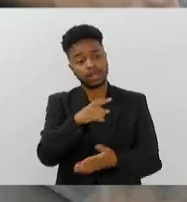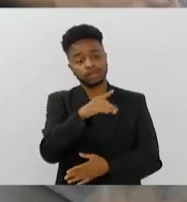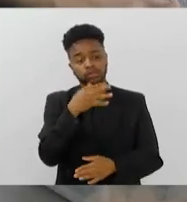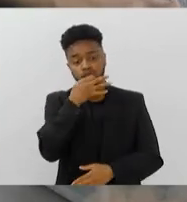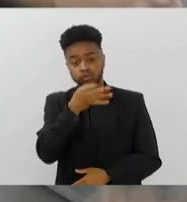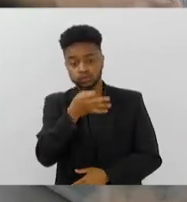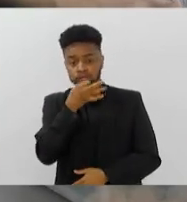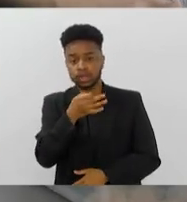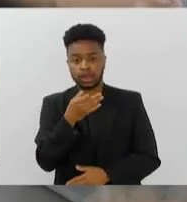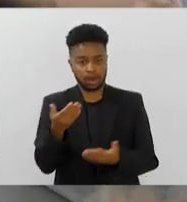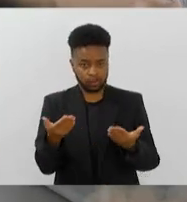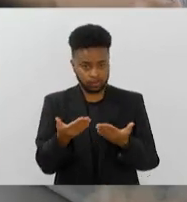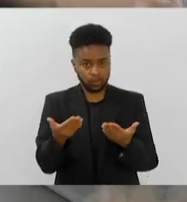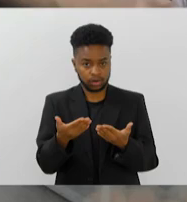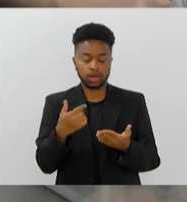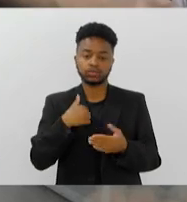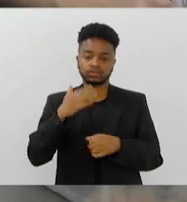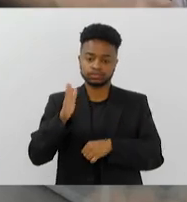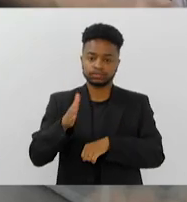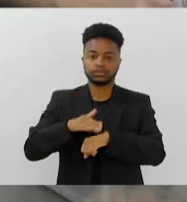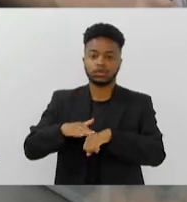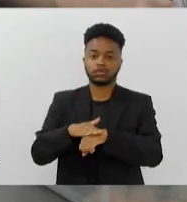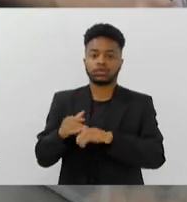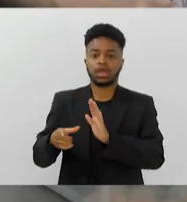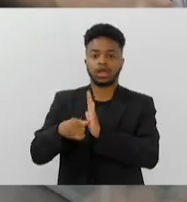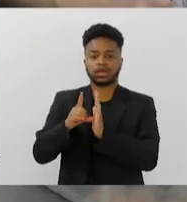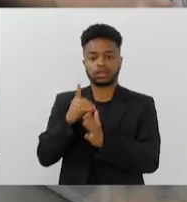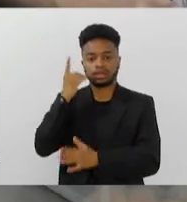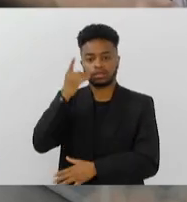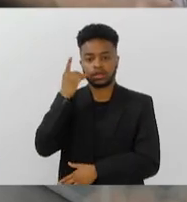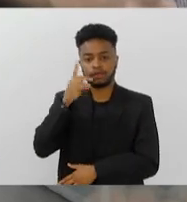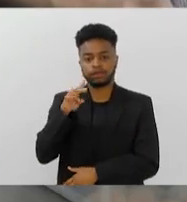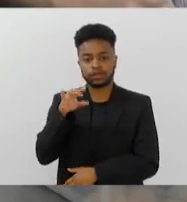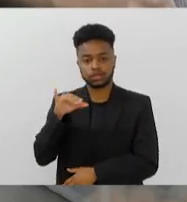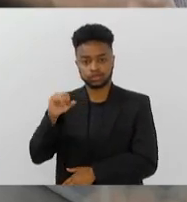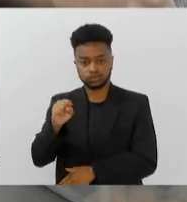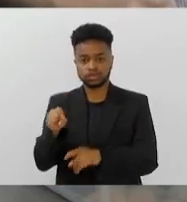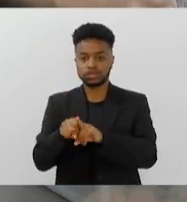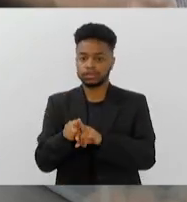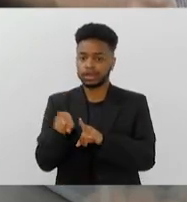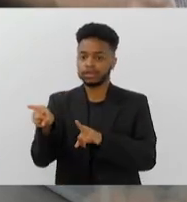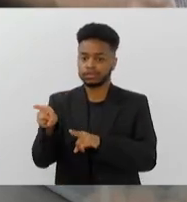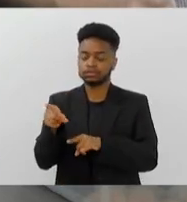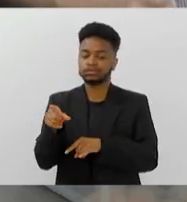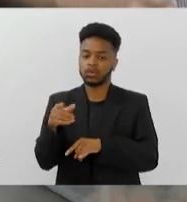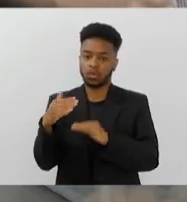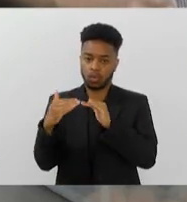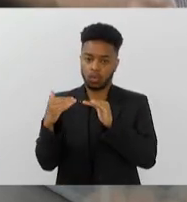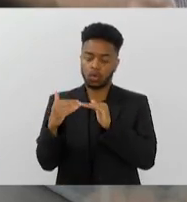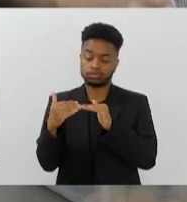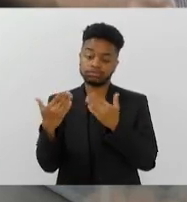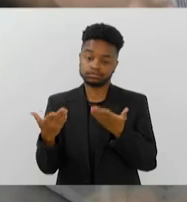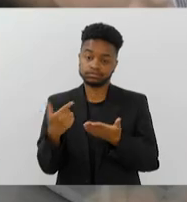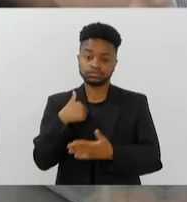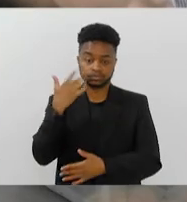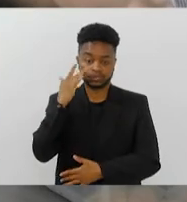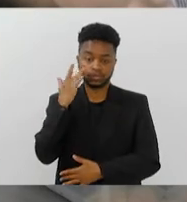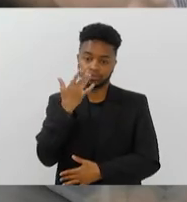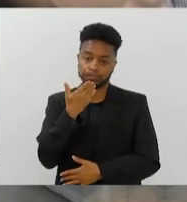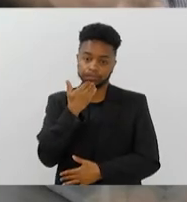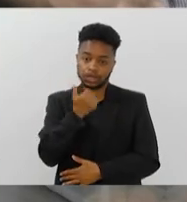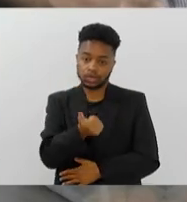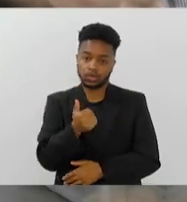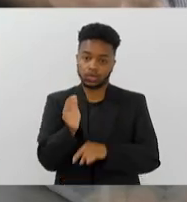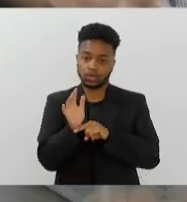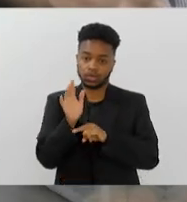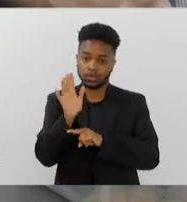Luiz Paulo deu agora, que eu já conversei mais cedo com o deputado Vinícius Cozzolino, que também manifestou simpatia, eu acho que aperfeiçoa o